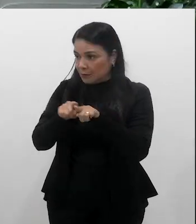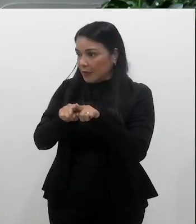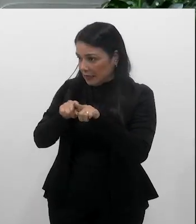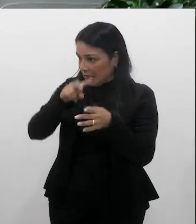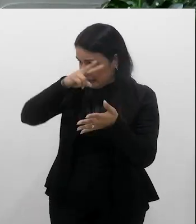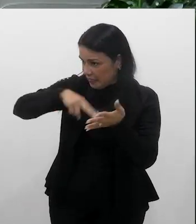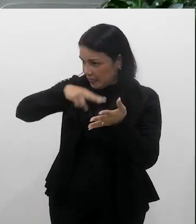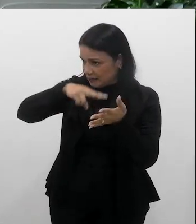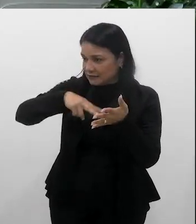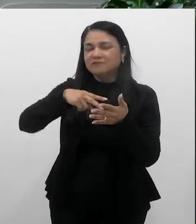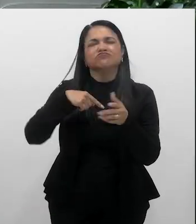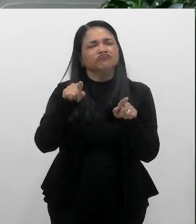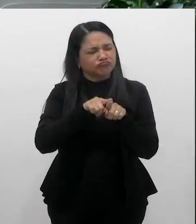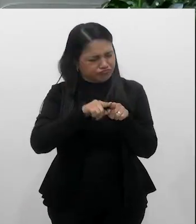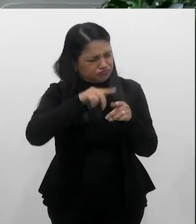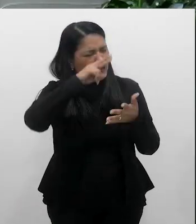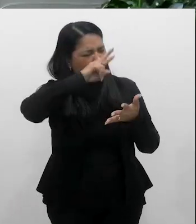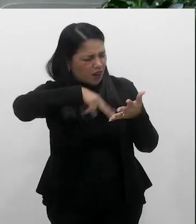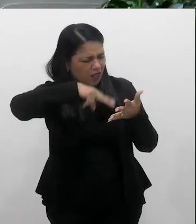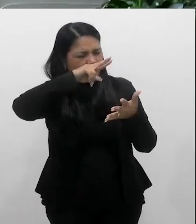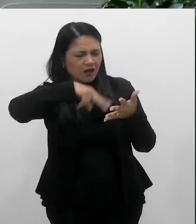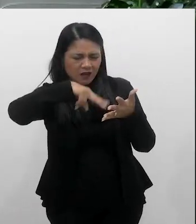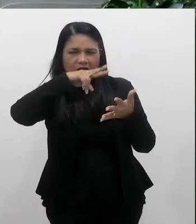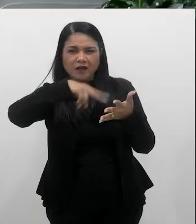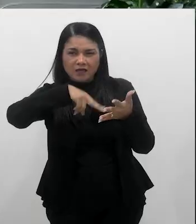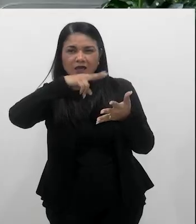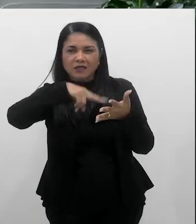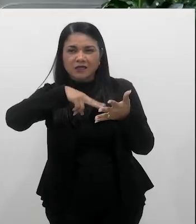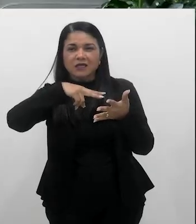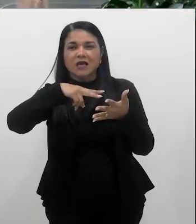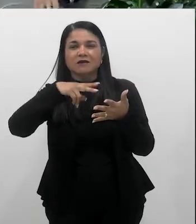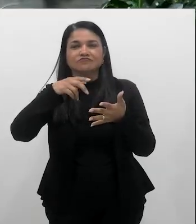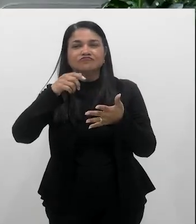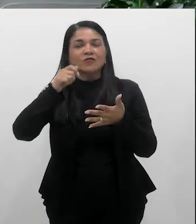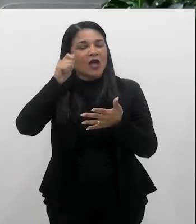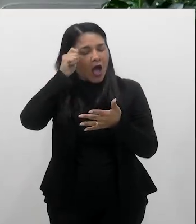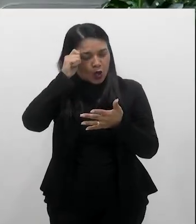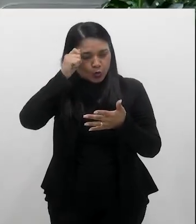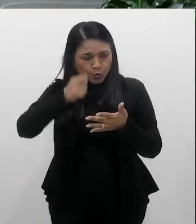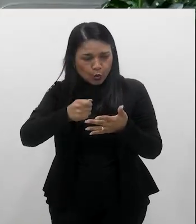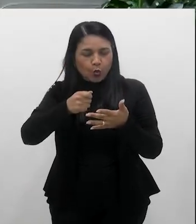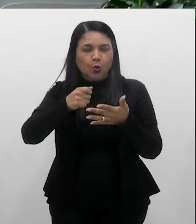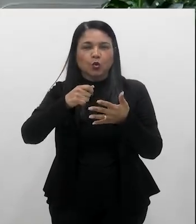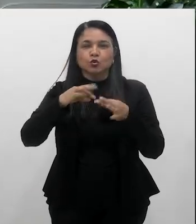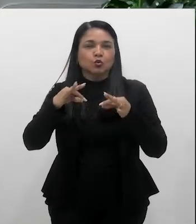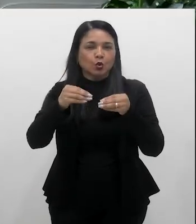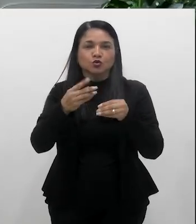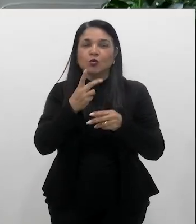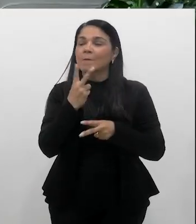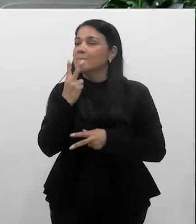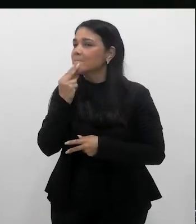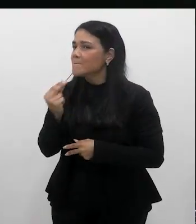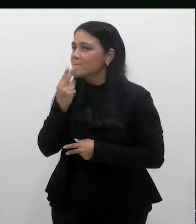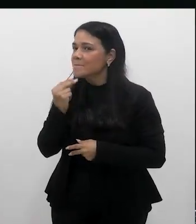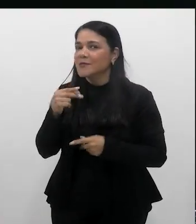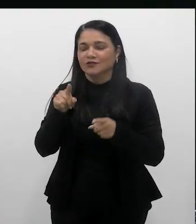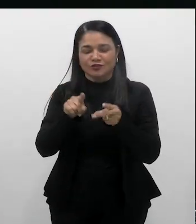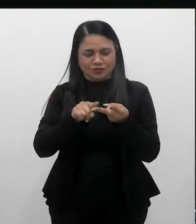tempo você lia. Lia muito. Já começou a ler autores e foi indo. Assis, lia todos.